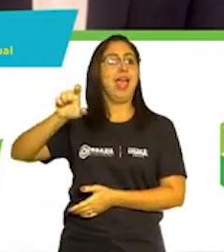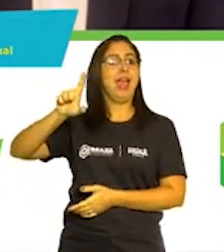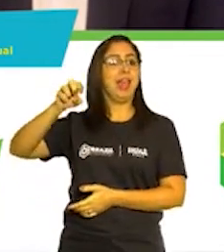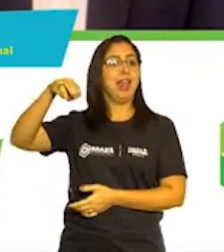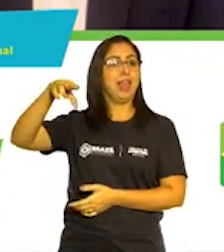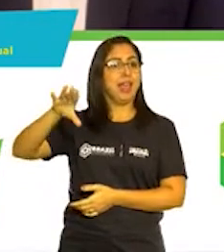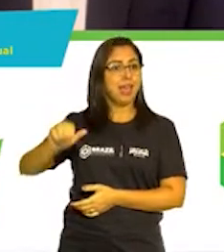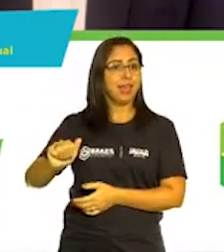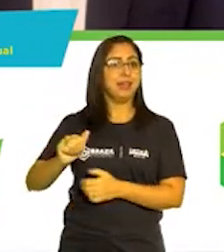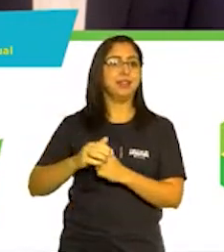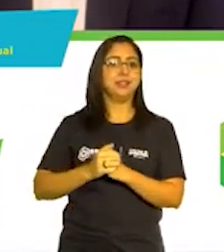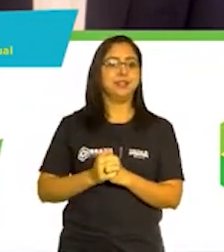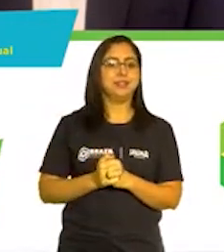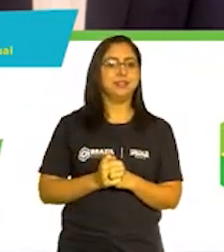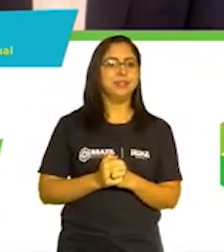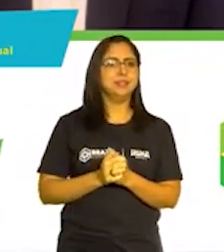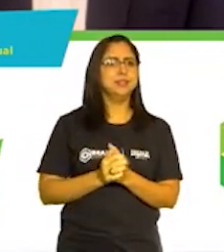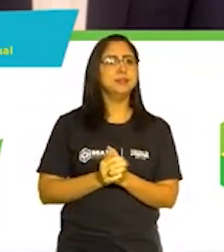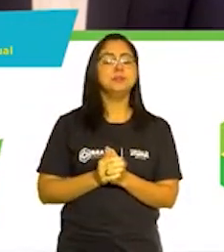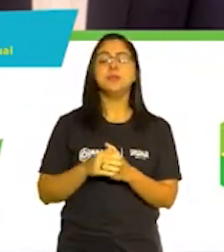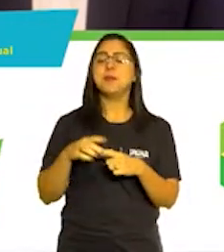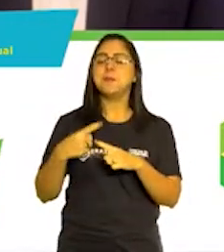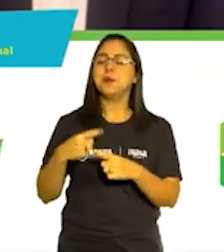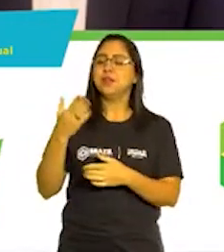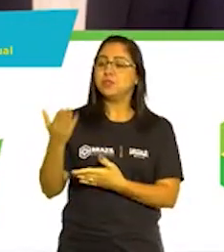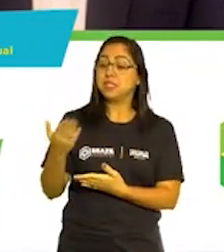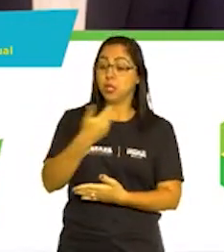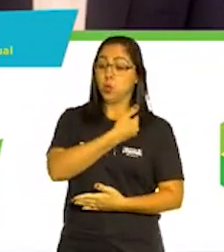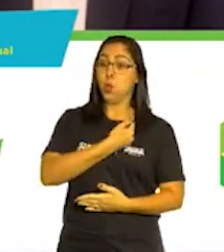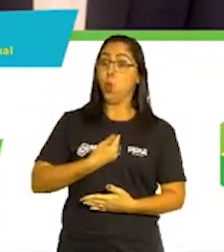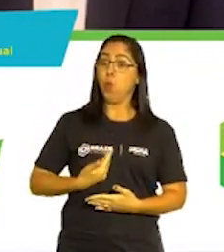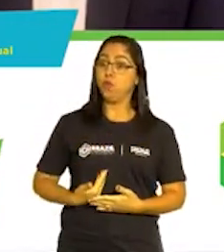né, em governo, em estar do outro lado e análise